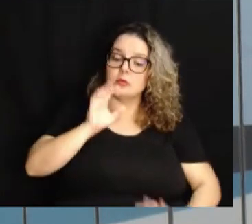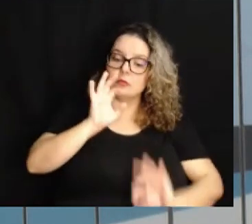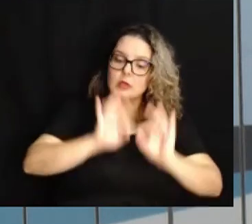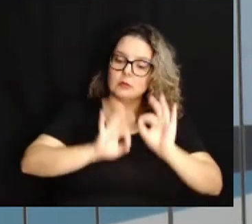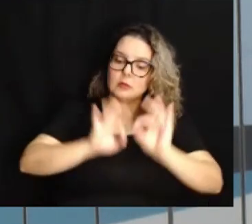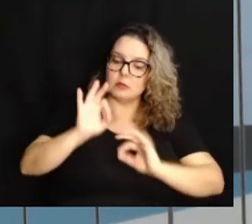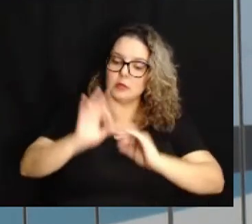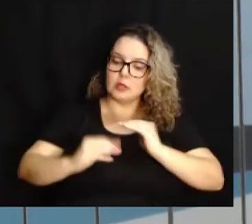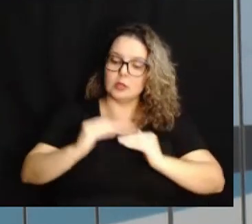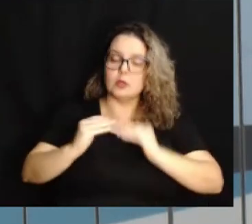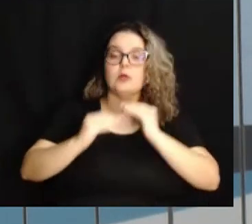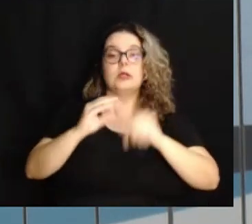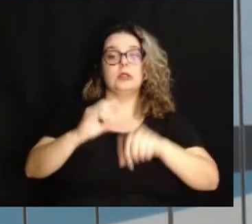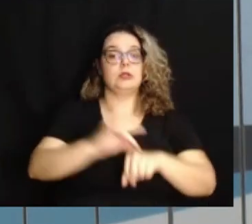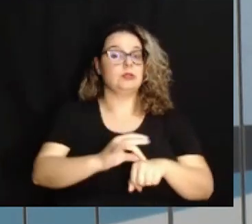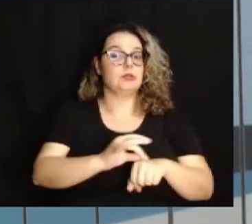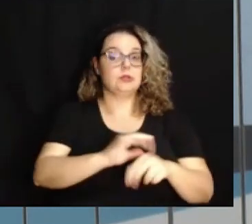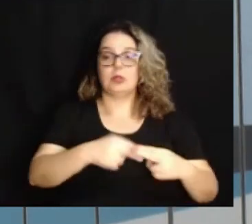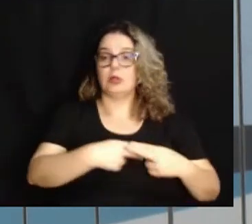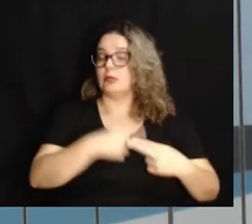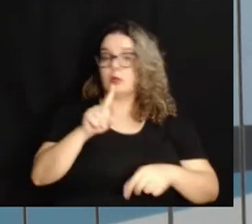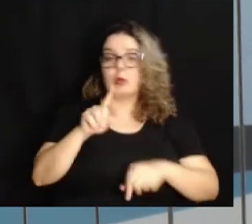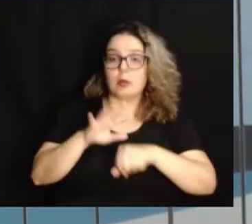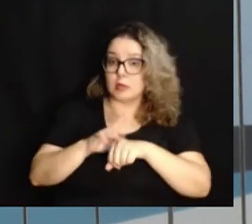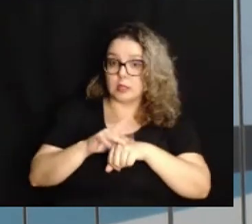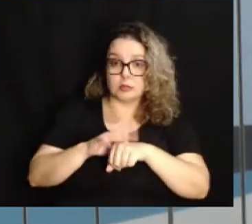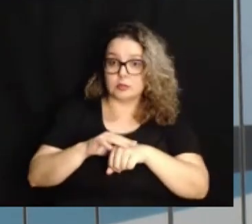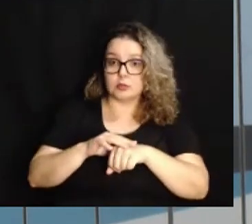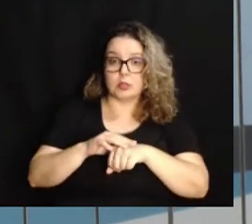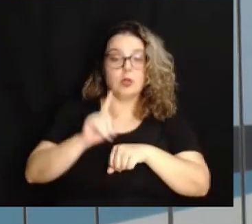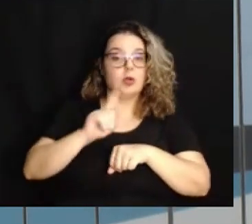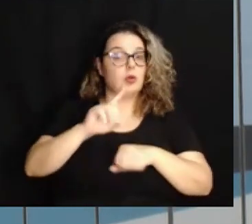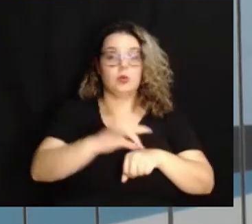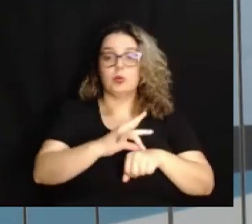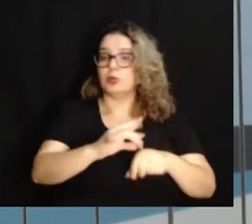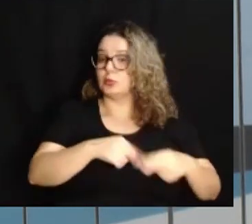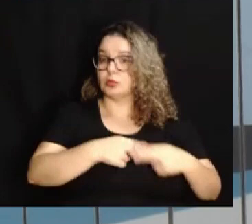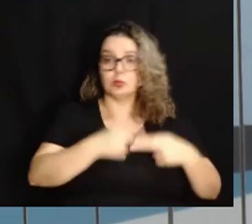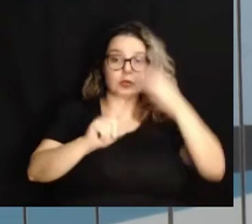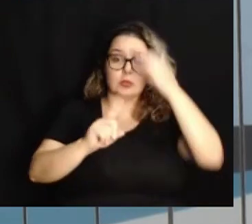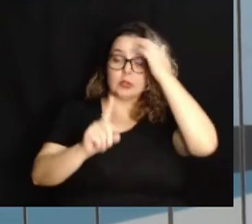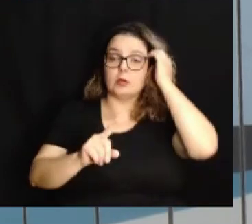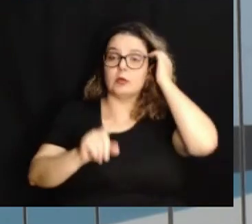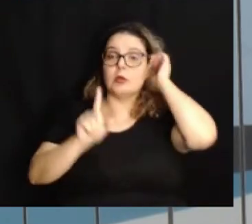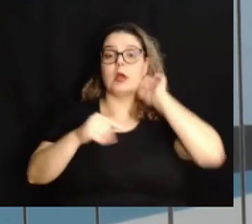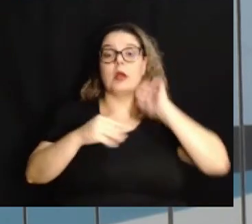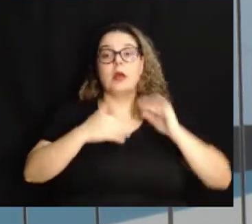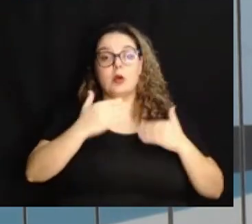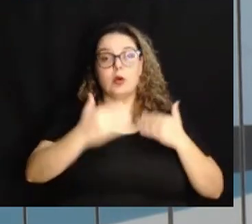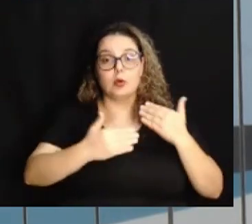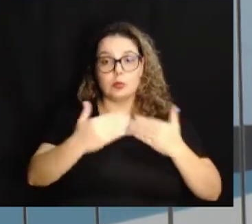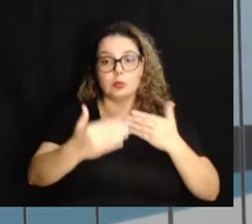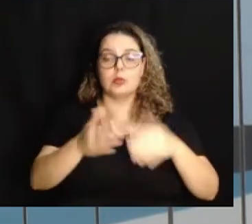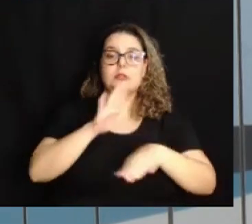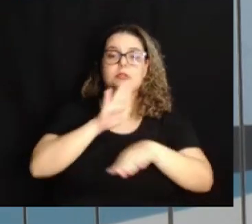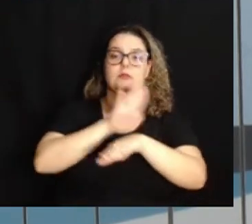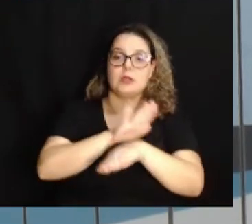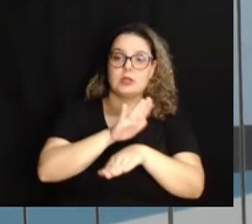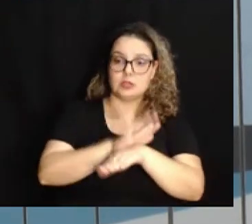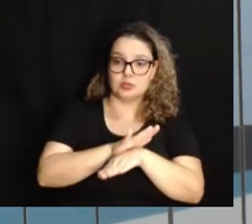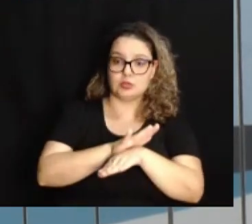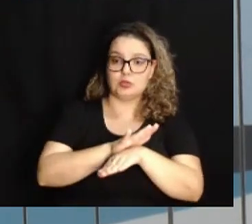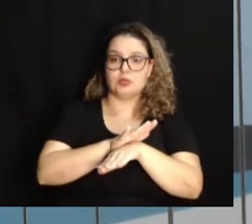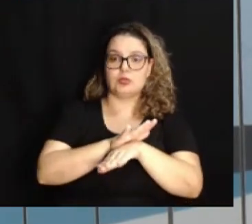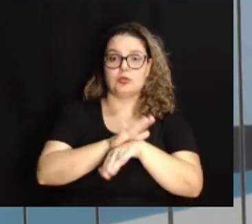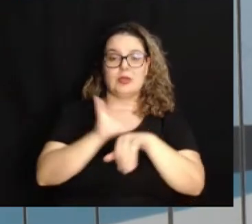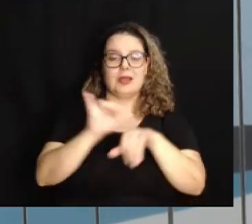ele não é uma doença. Mais uma vez, o luto não é a doença. O luto é o processo que vai te ajudar aquela dor não se tornar